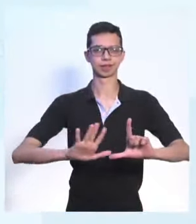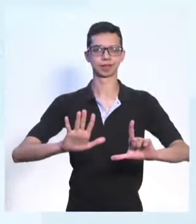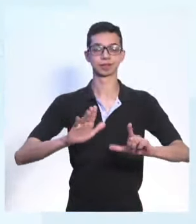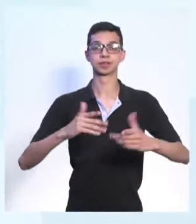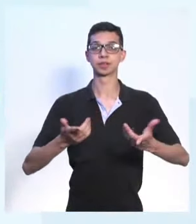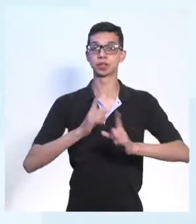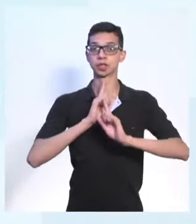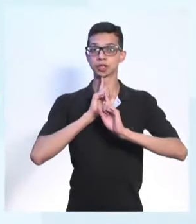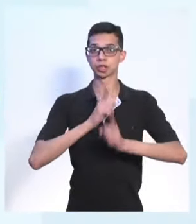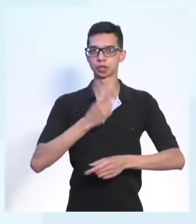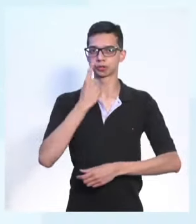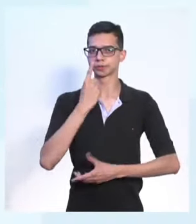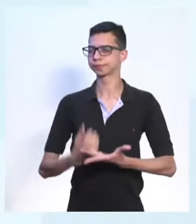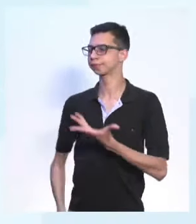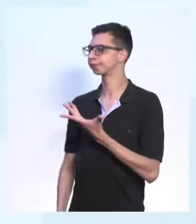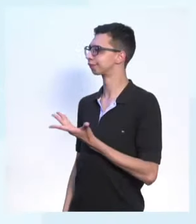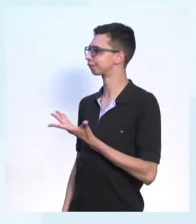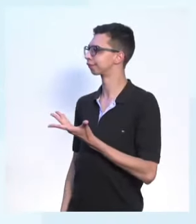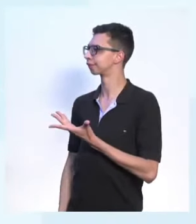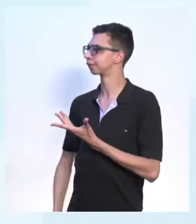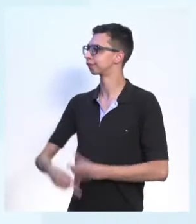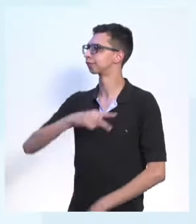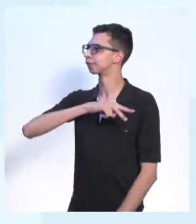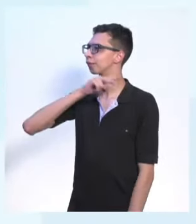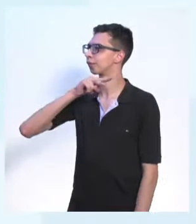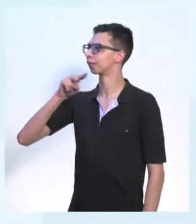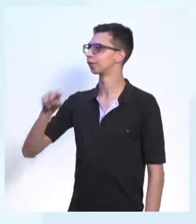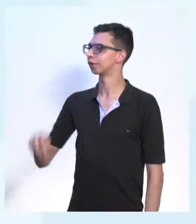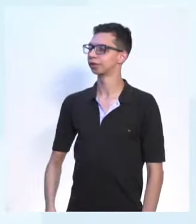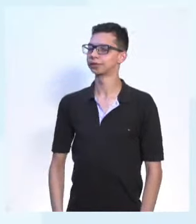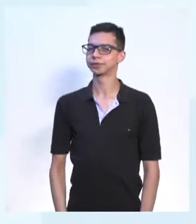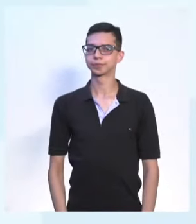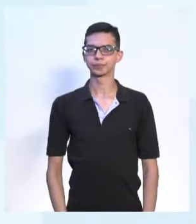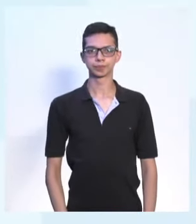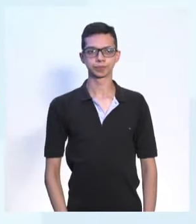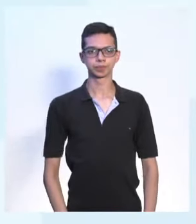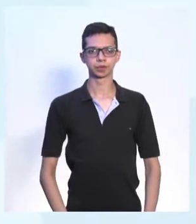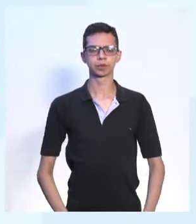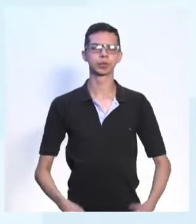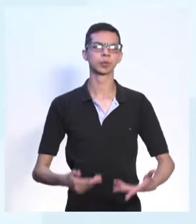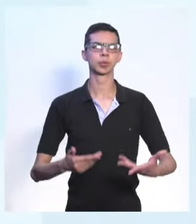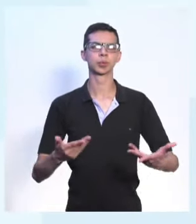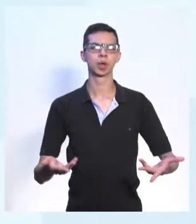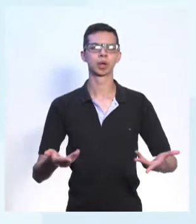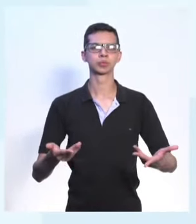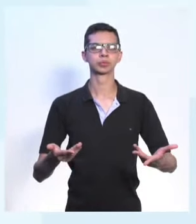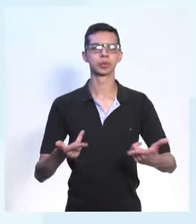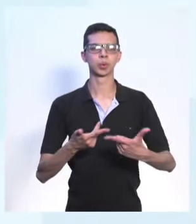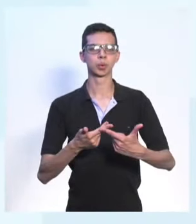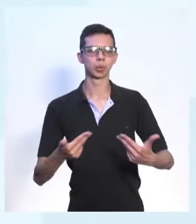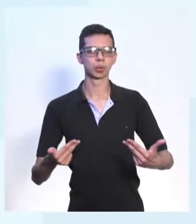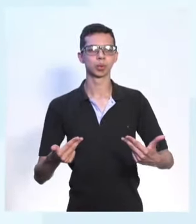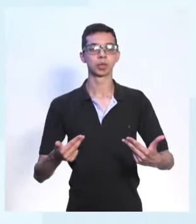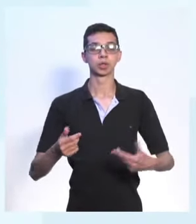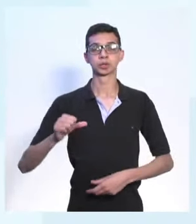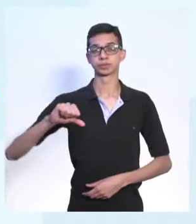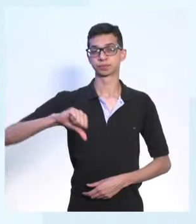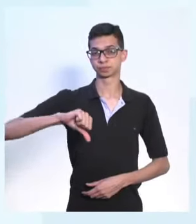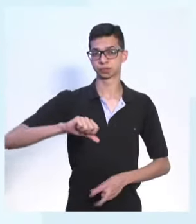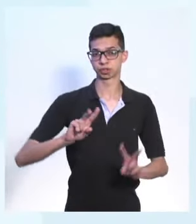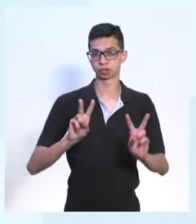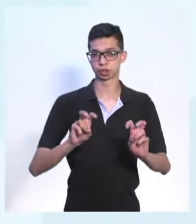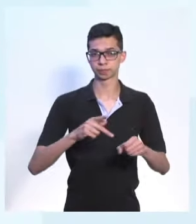Ed. What are some of the disadvantages of fossil fuels? Quais são algumas das desvantagens dos combustíveis fósseis? Some